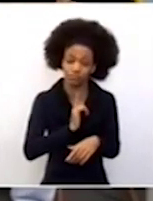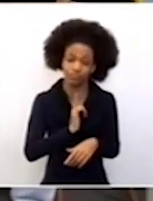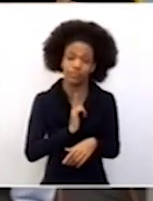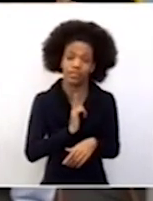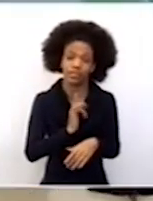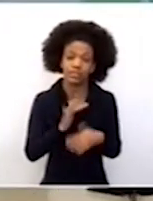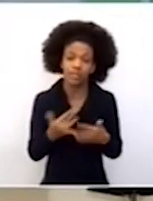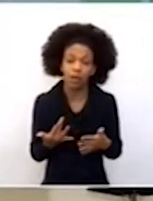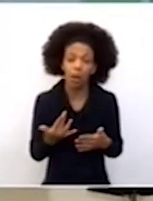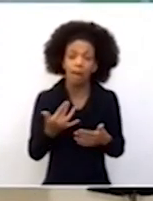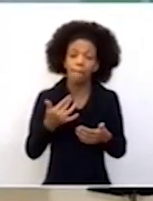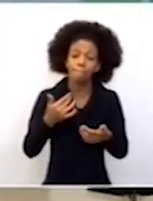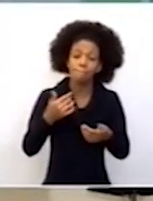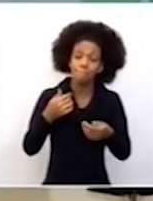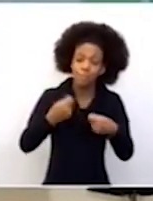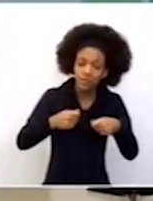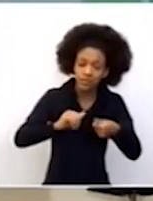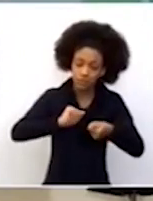reinventar.